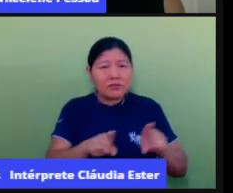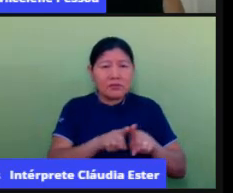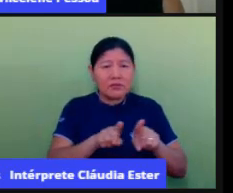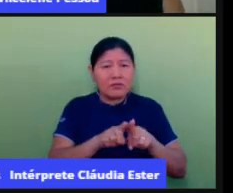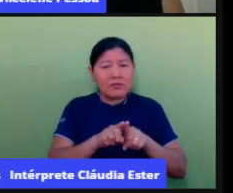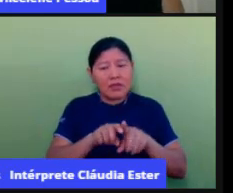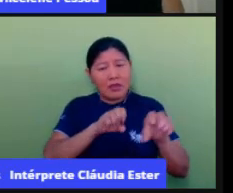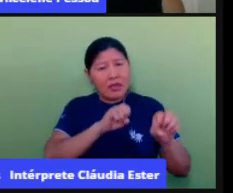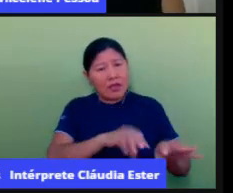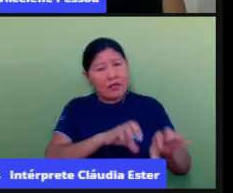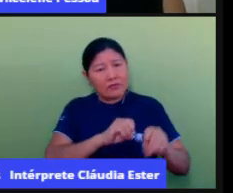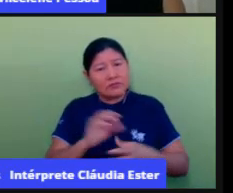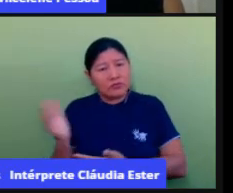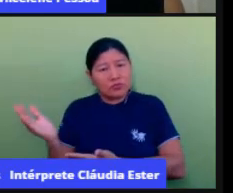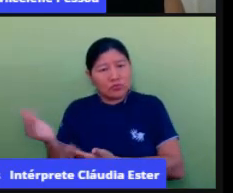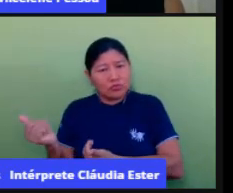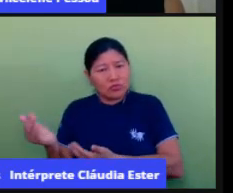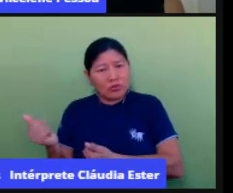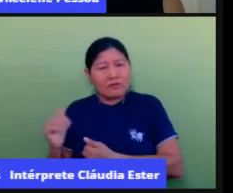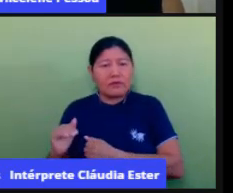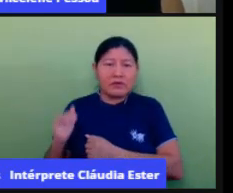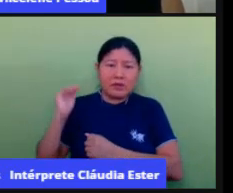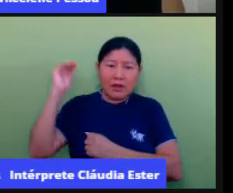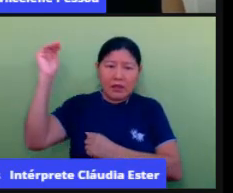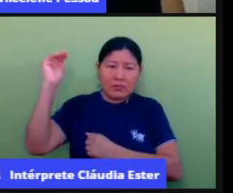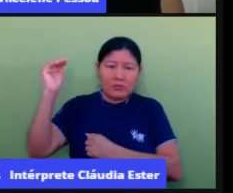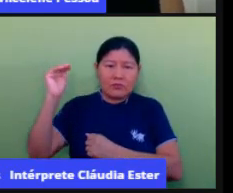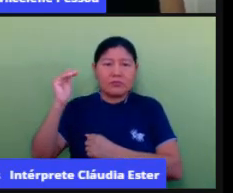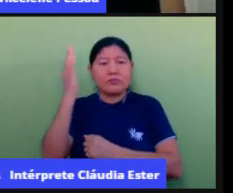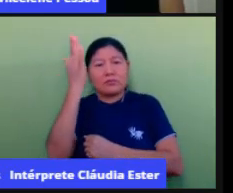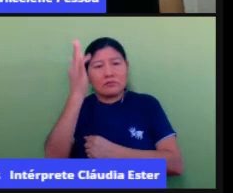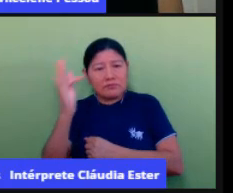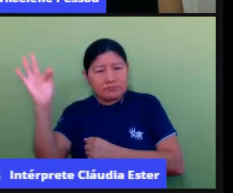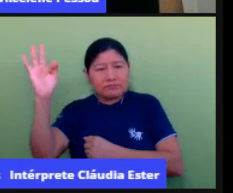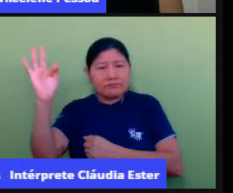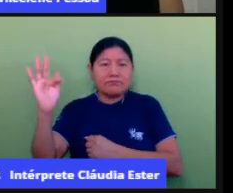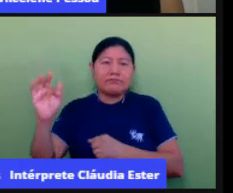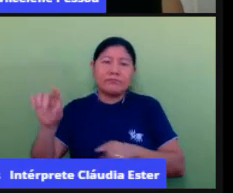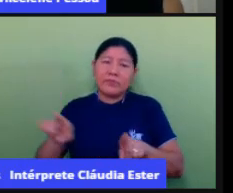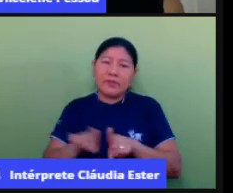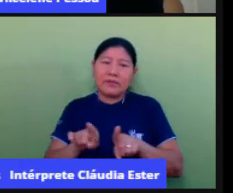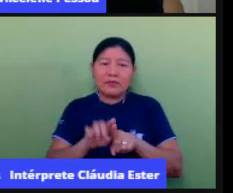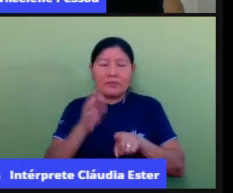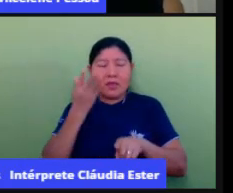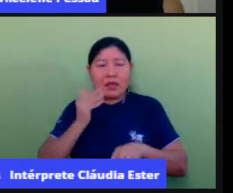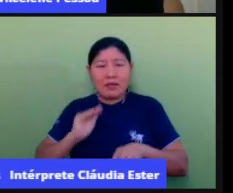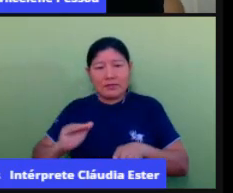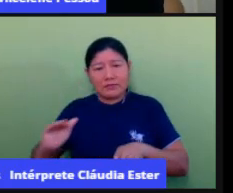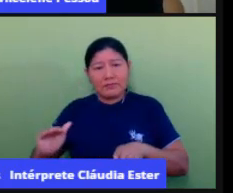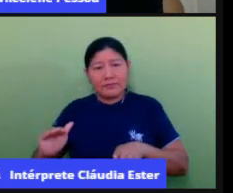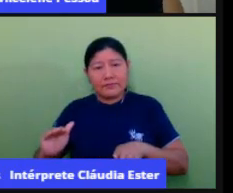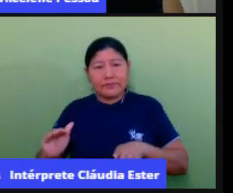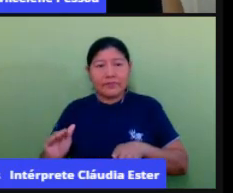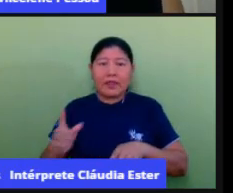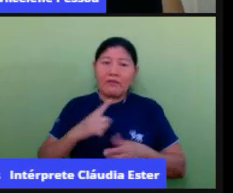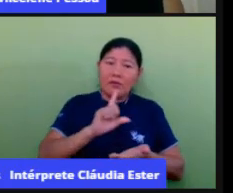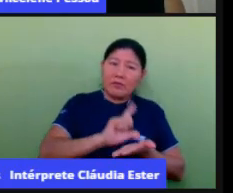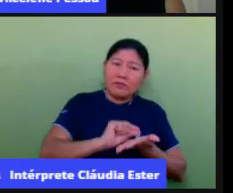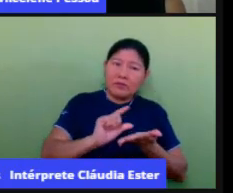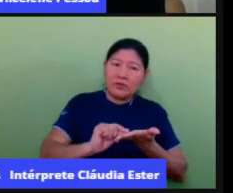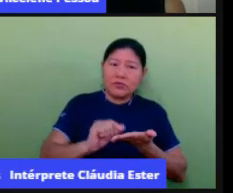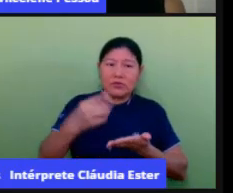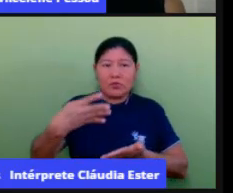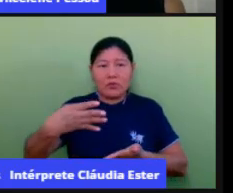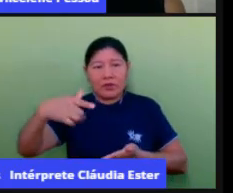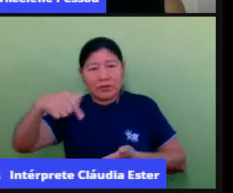que vai atender a educação profissionalizante e o ensino superior. Quando nós vamos lá no artigo 47, que vai tratar de